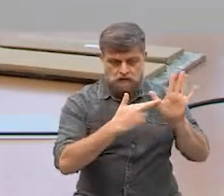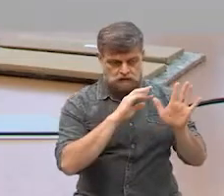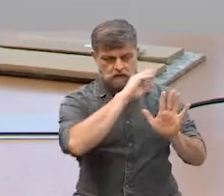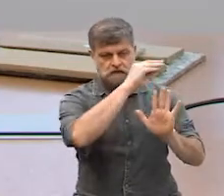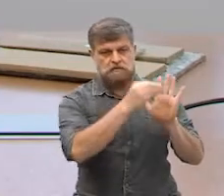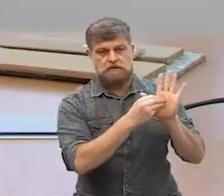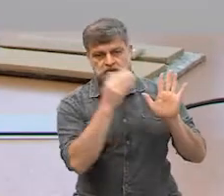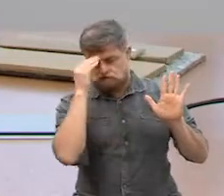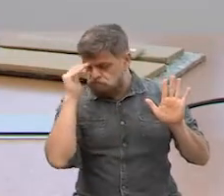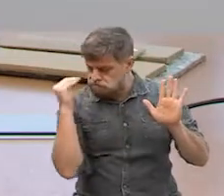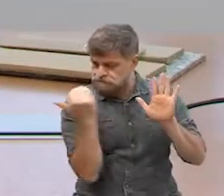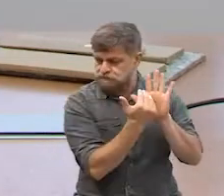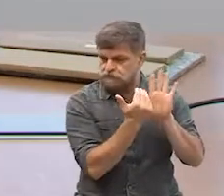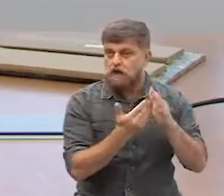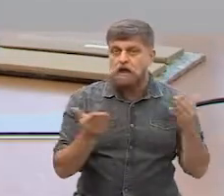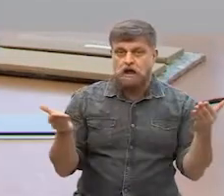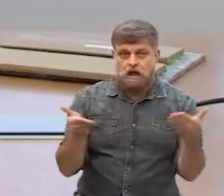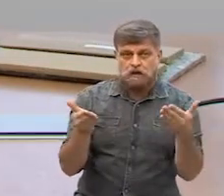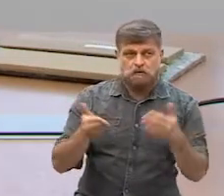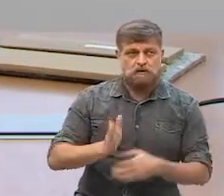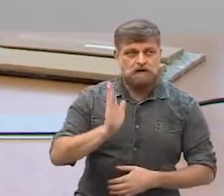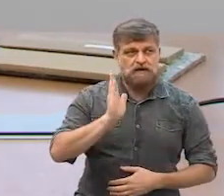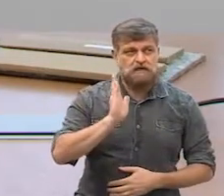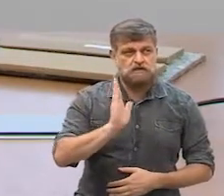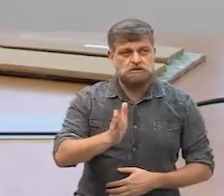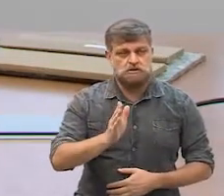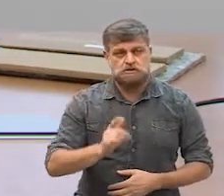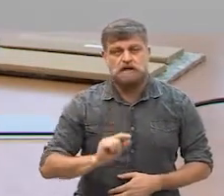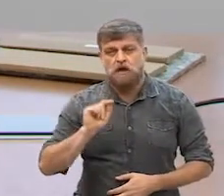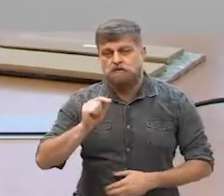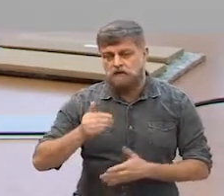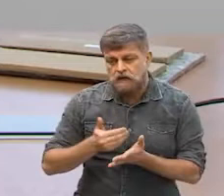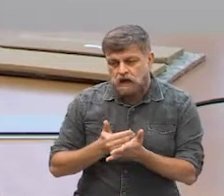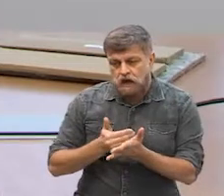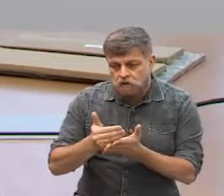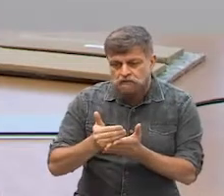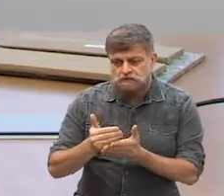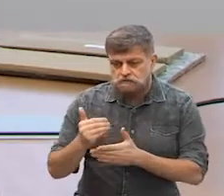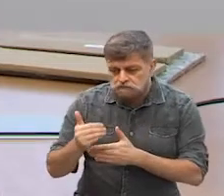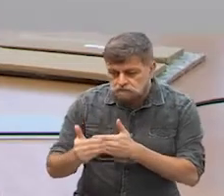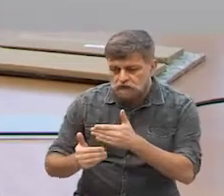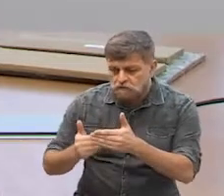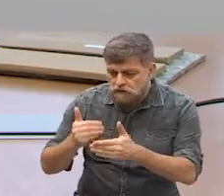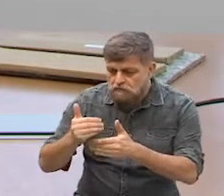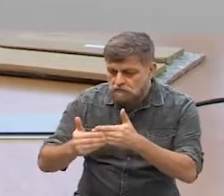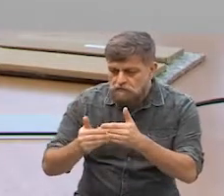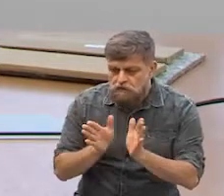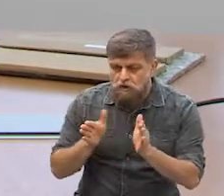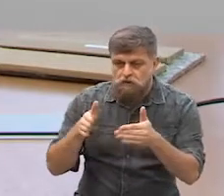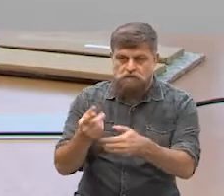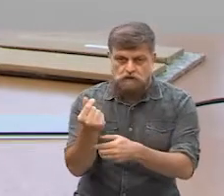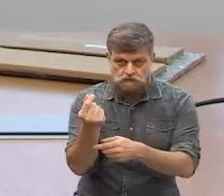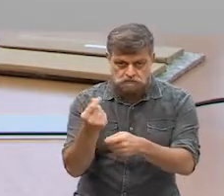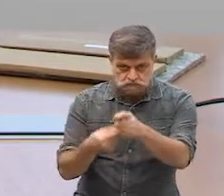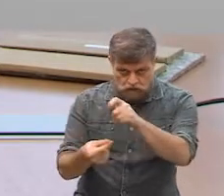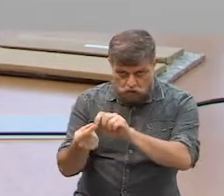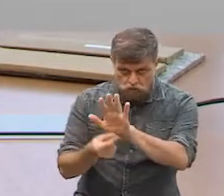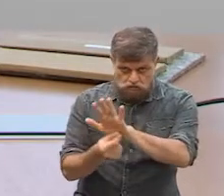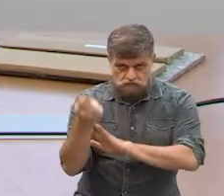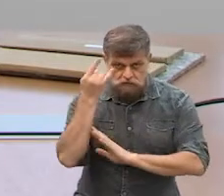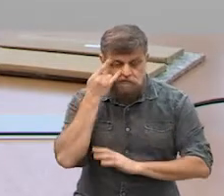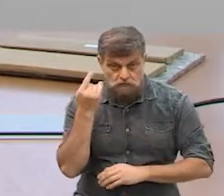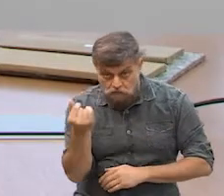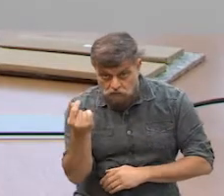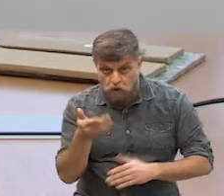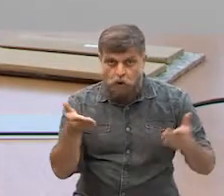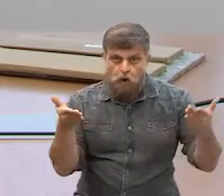tudo mais. Agora, né, a gente já, vamos falar assim, o que começou com esse processo foco econômico em si, né,